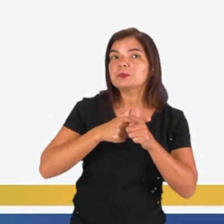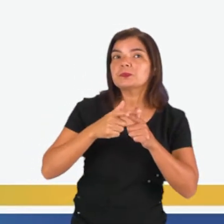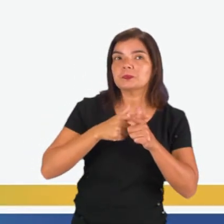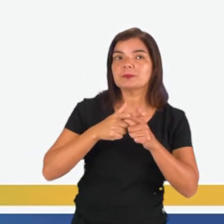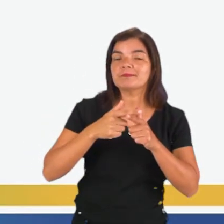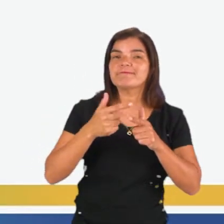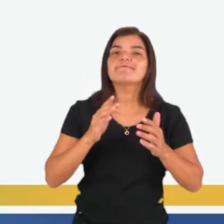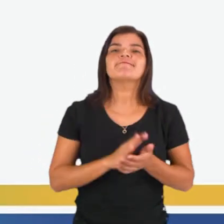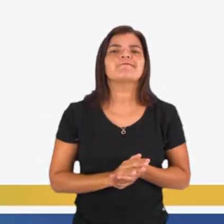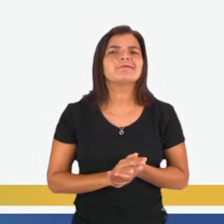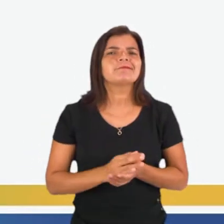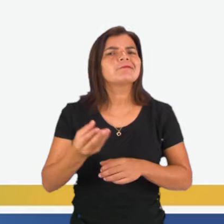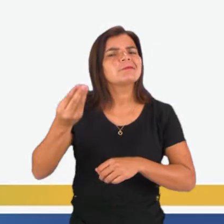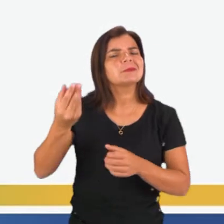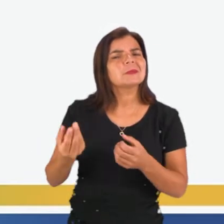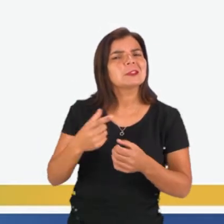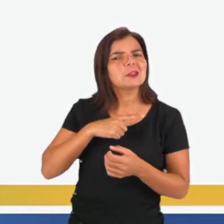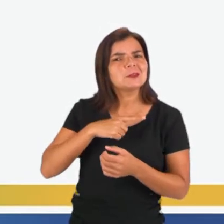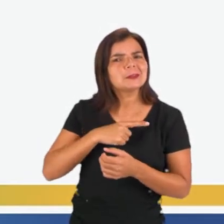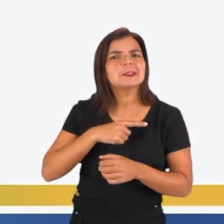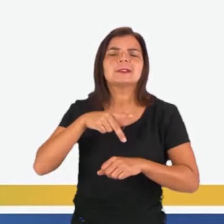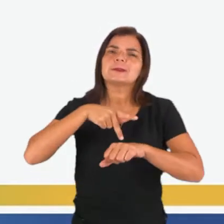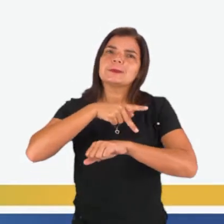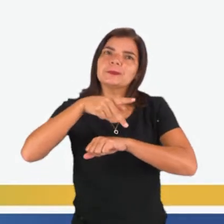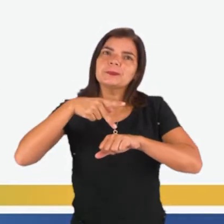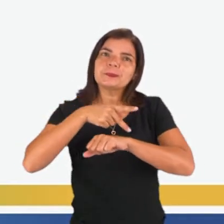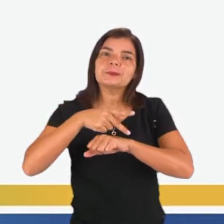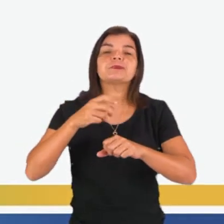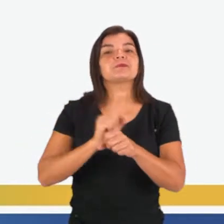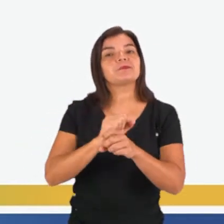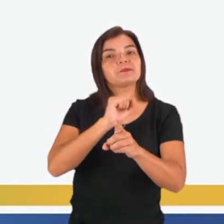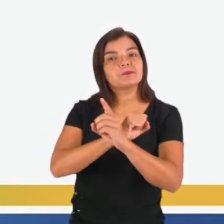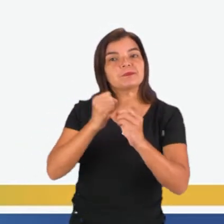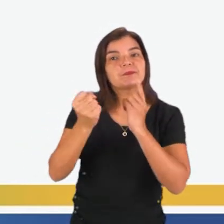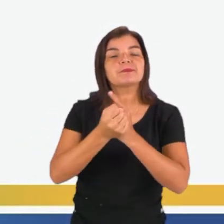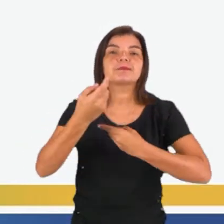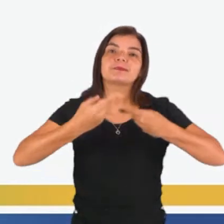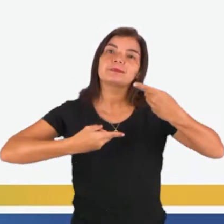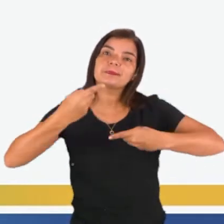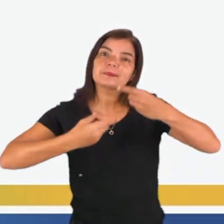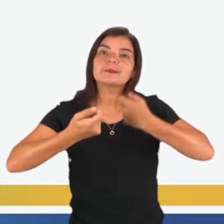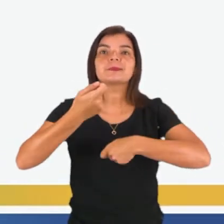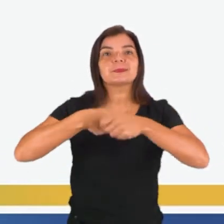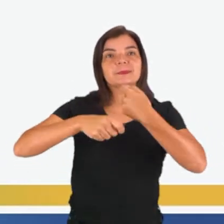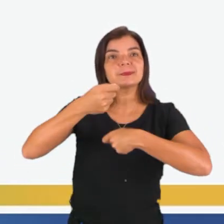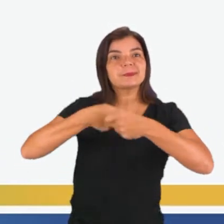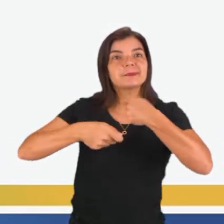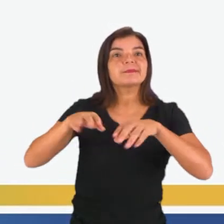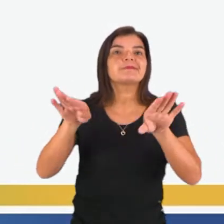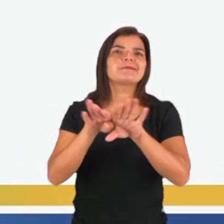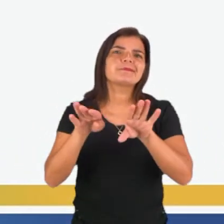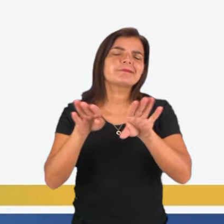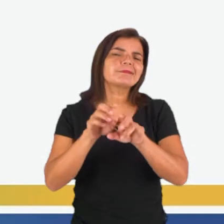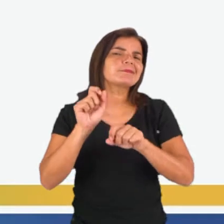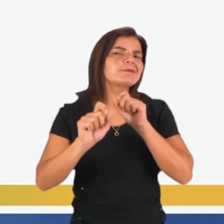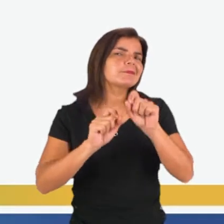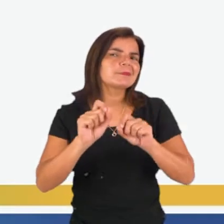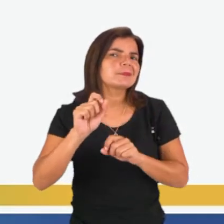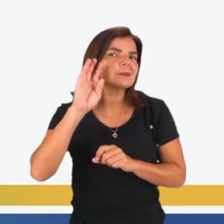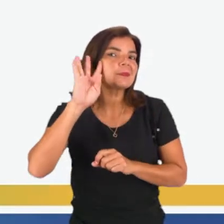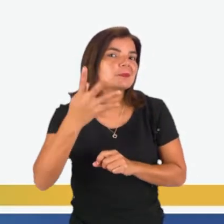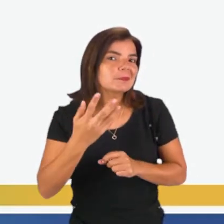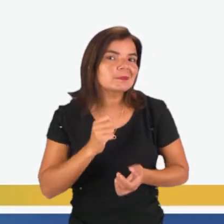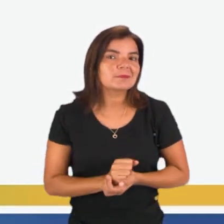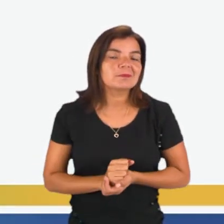dos problemas instaurados no país, de ordem social, política e econômica, tem somente uma